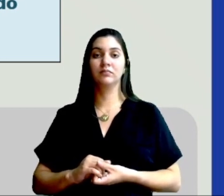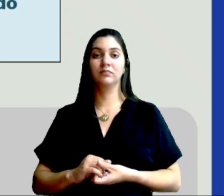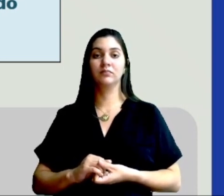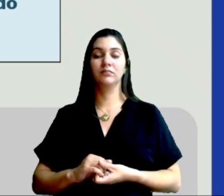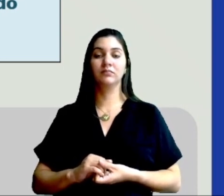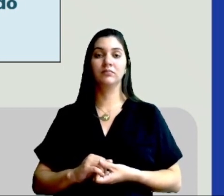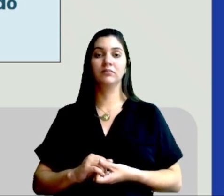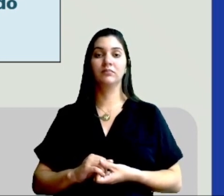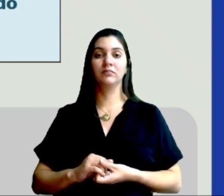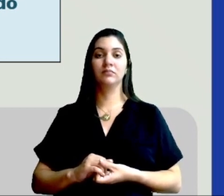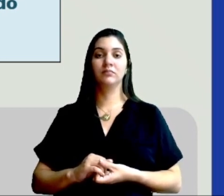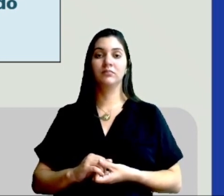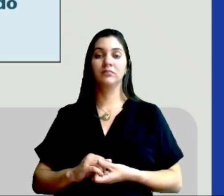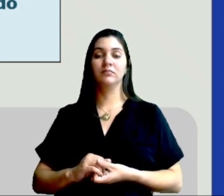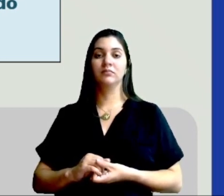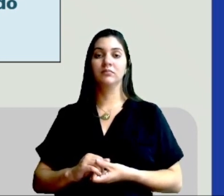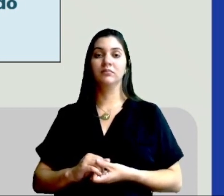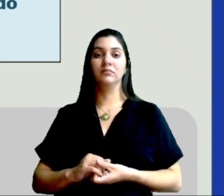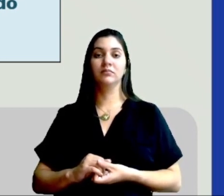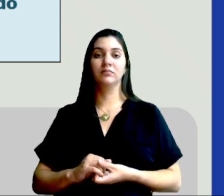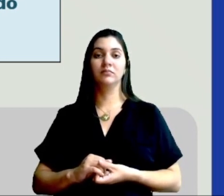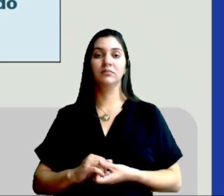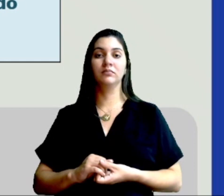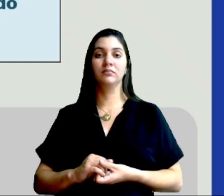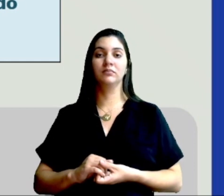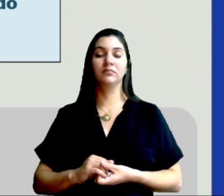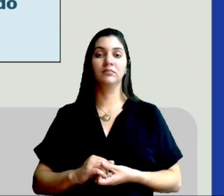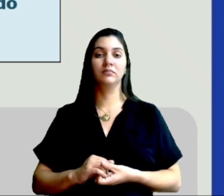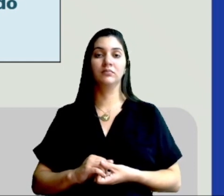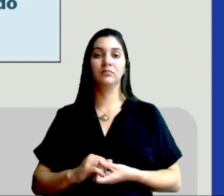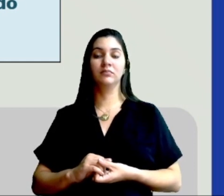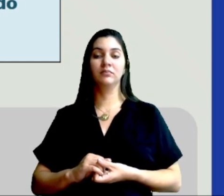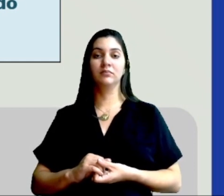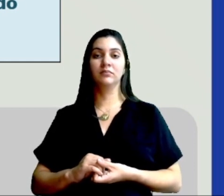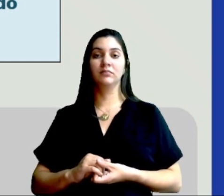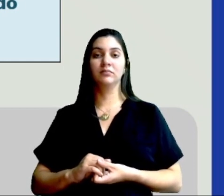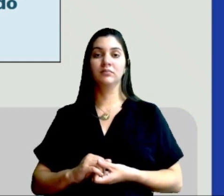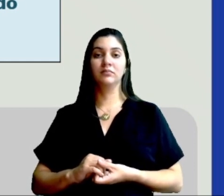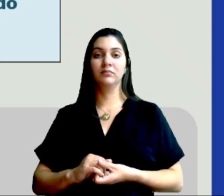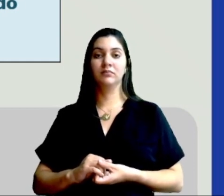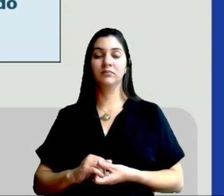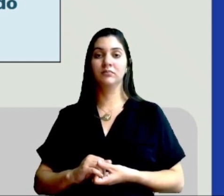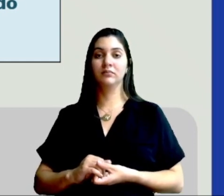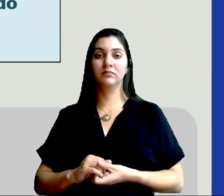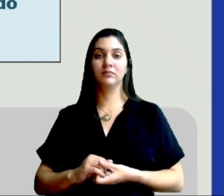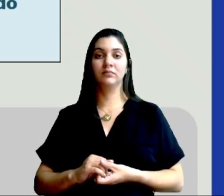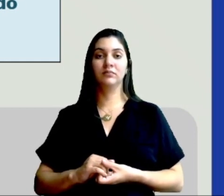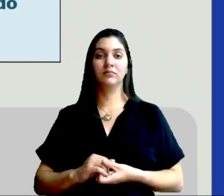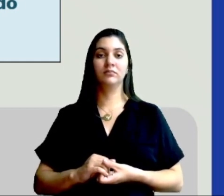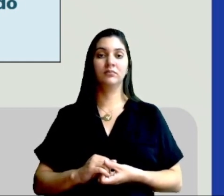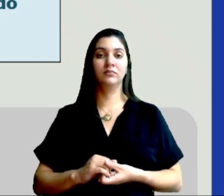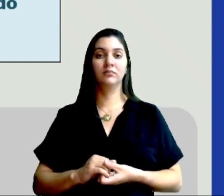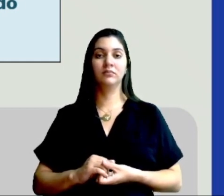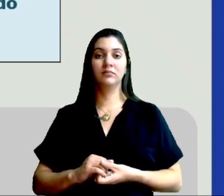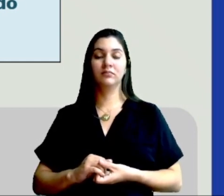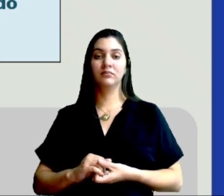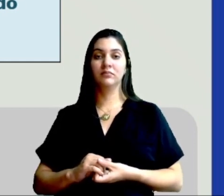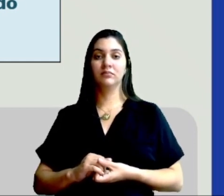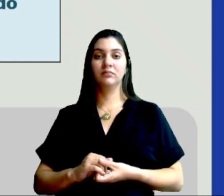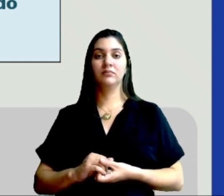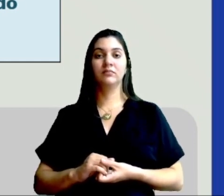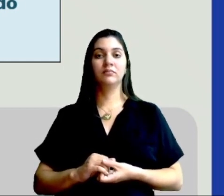Nosotros habremos hablado. Vosotros habréis hablado. Ellos, ella y ustedes